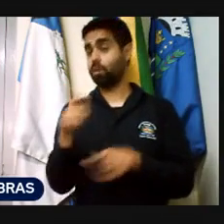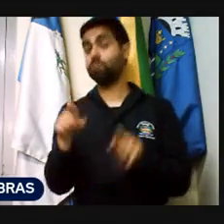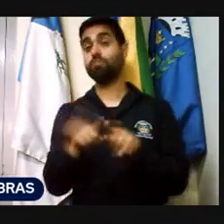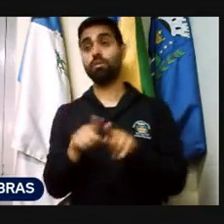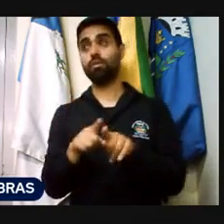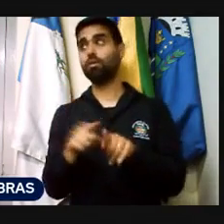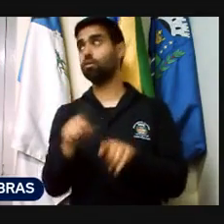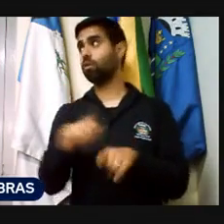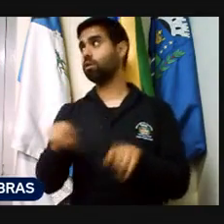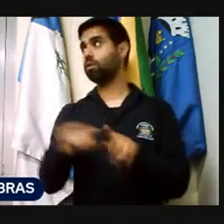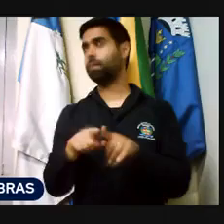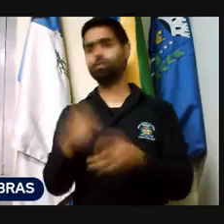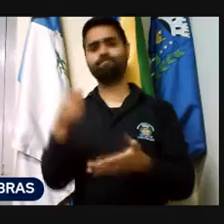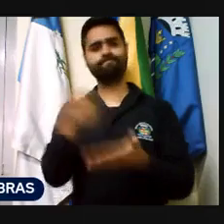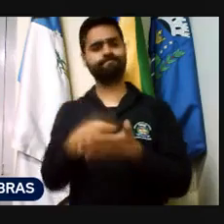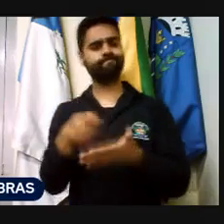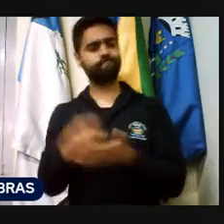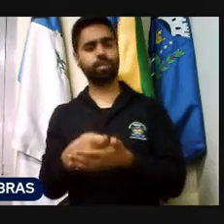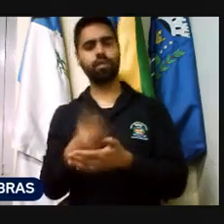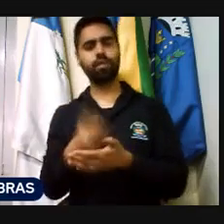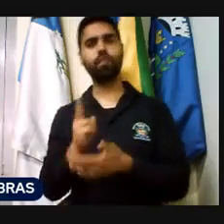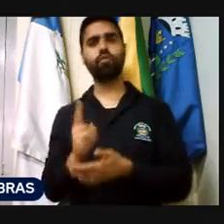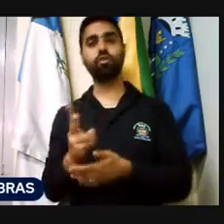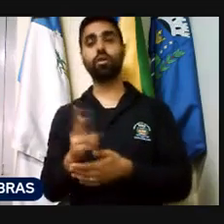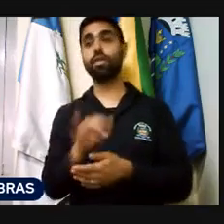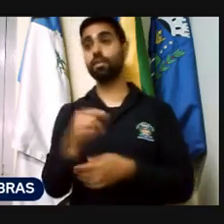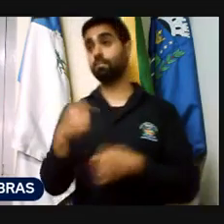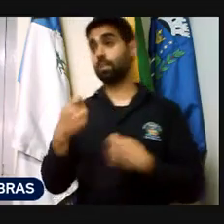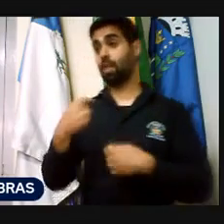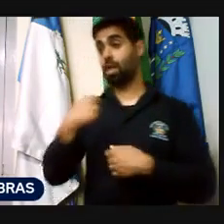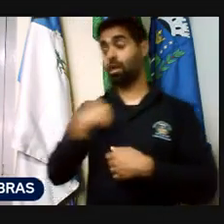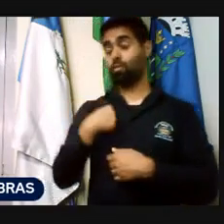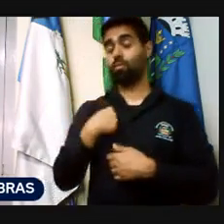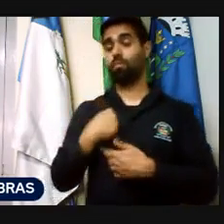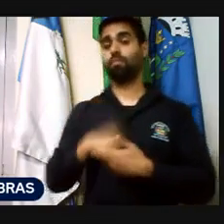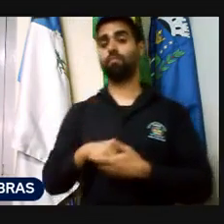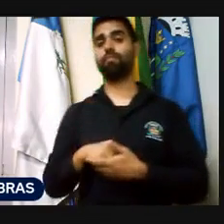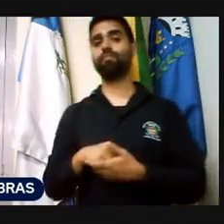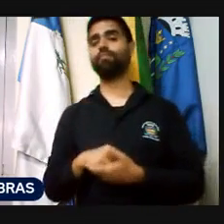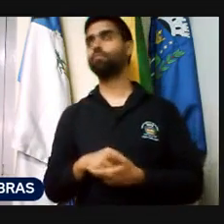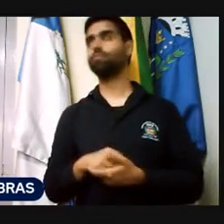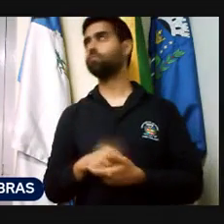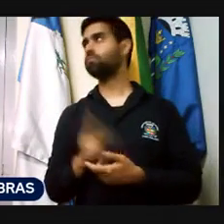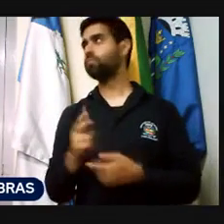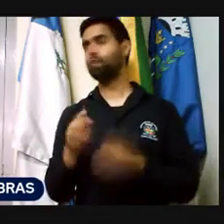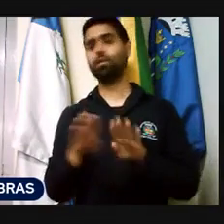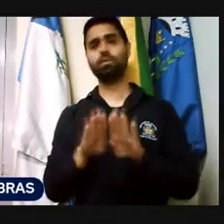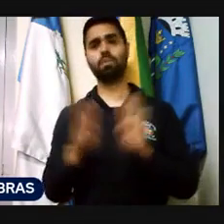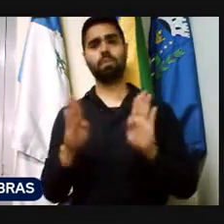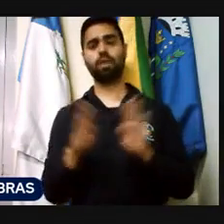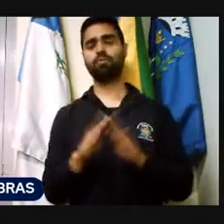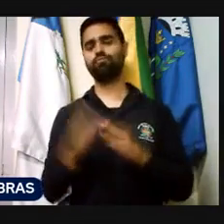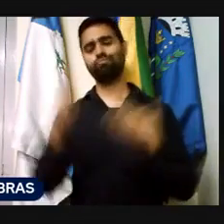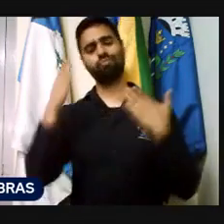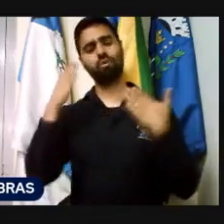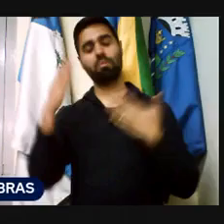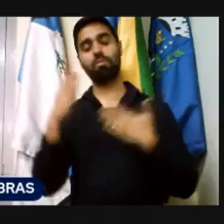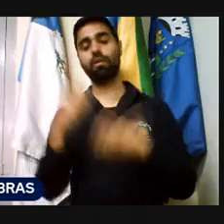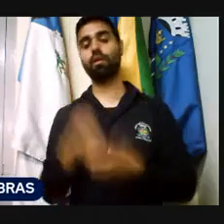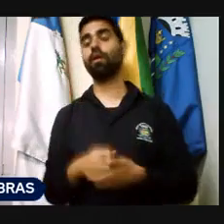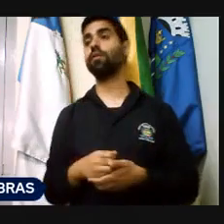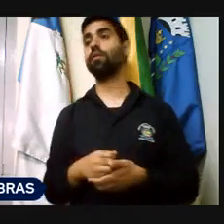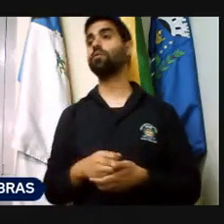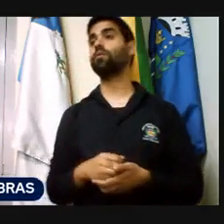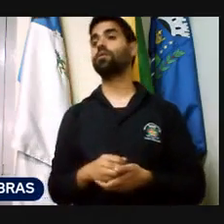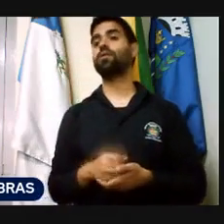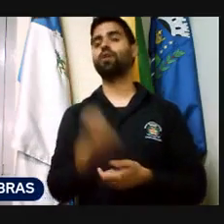estamos aqui brigando, sim, e vamos continuar. O que depender de mim, meu gabinete está sempre aberto. No mais, muito obrigado, fiquem